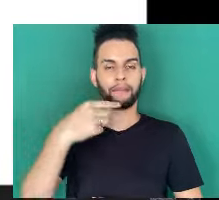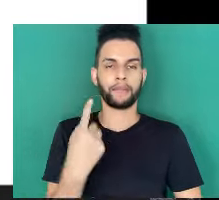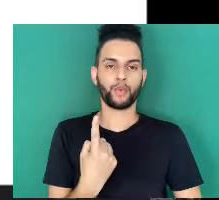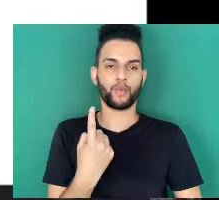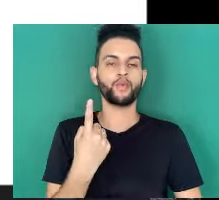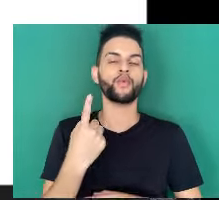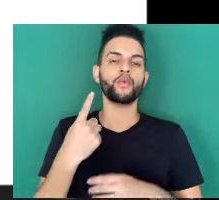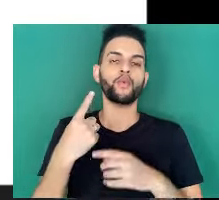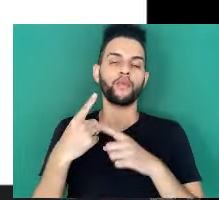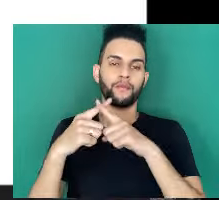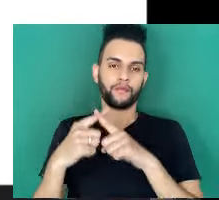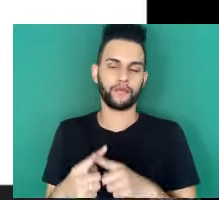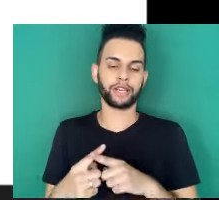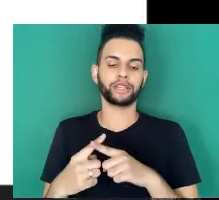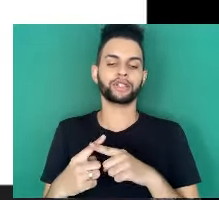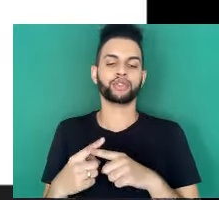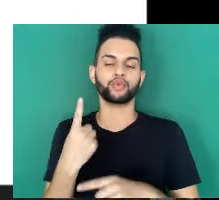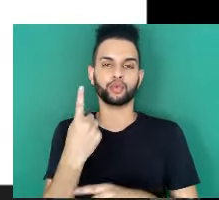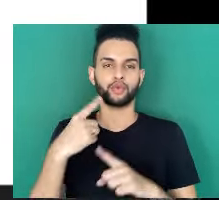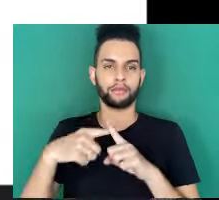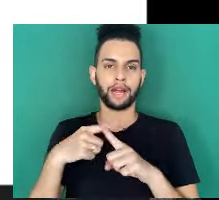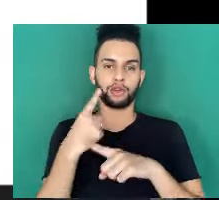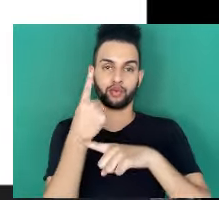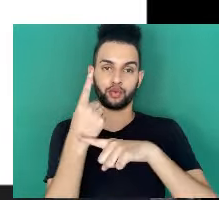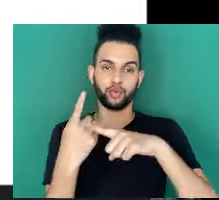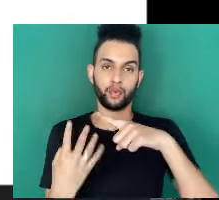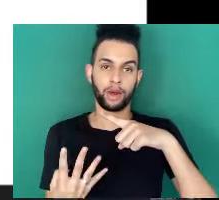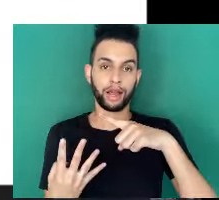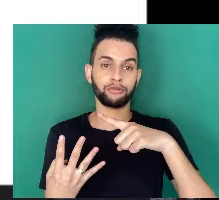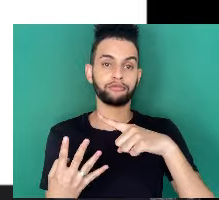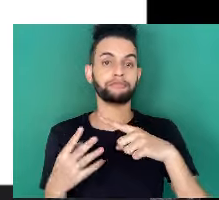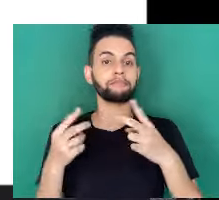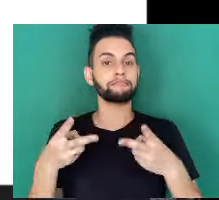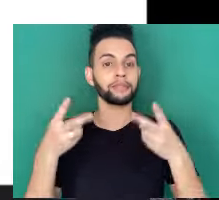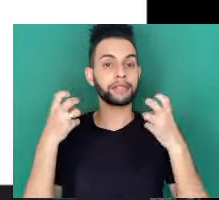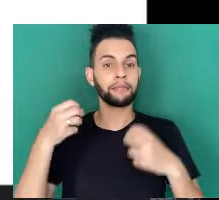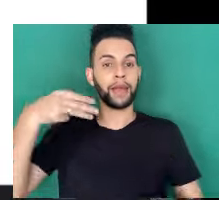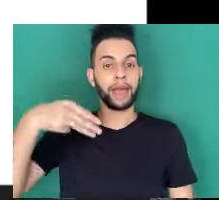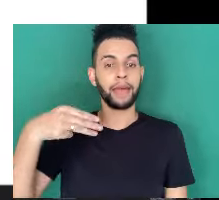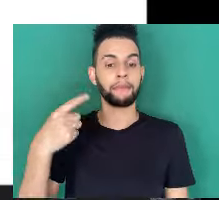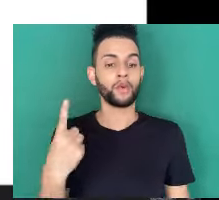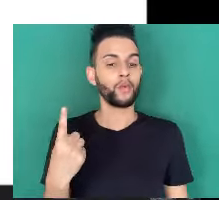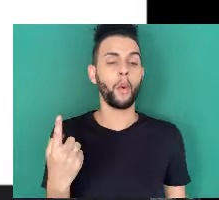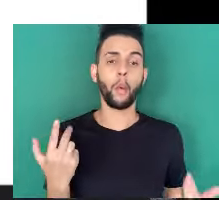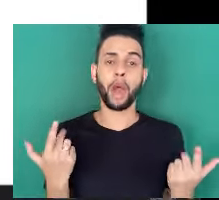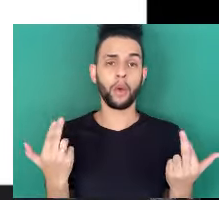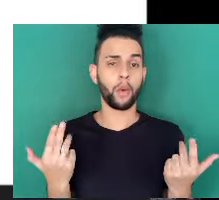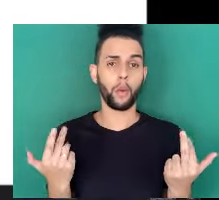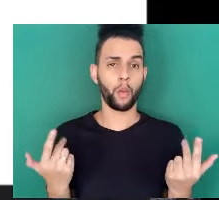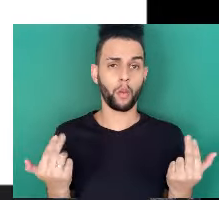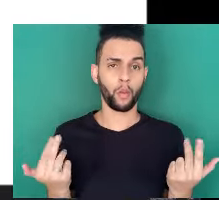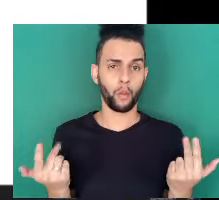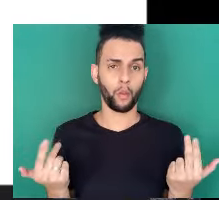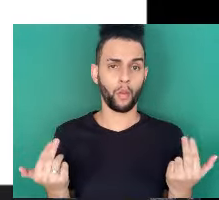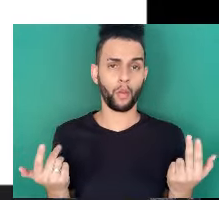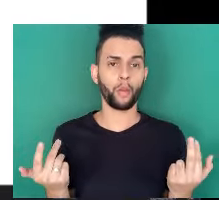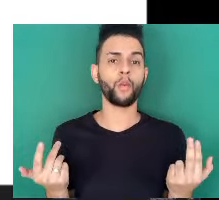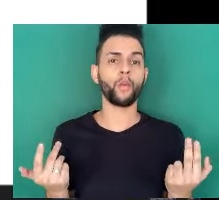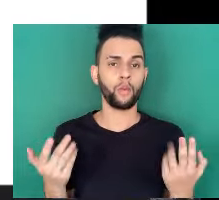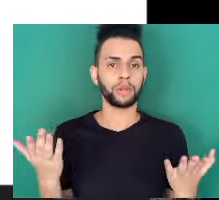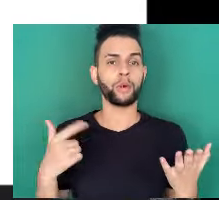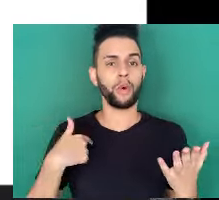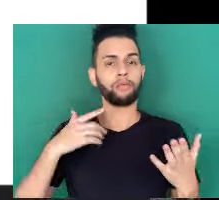1/4. E repara, o M1 dá exatamente isso que está aqui, né? Então quando